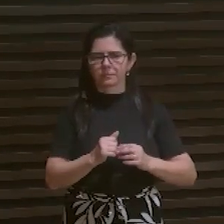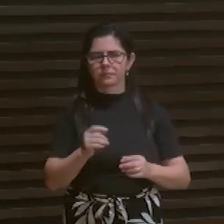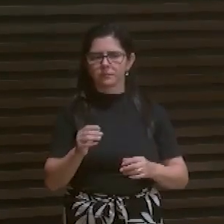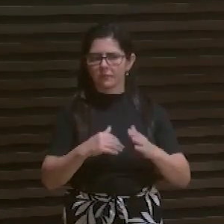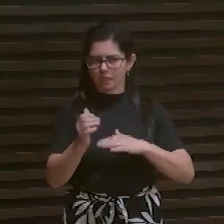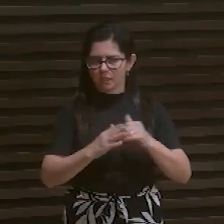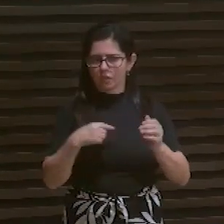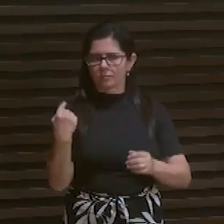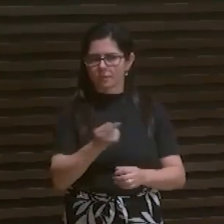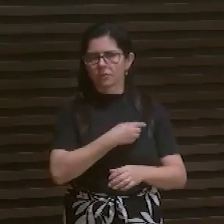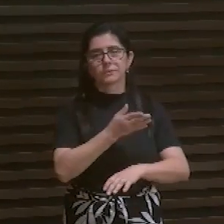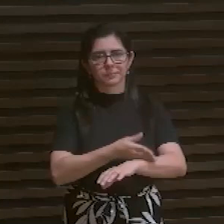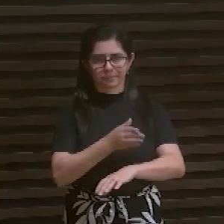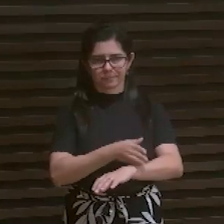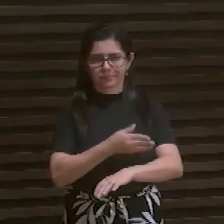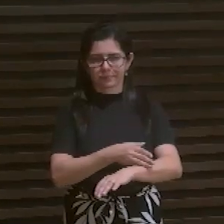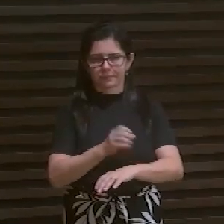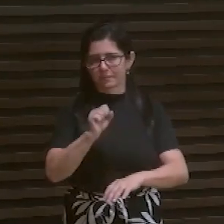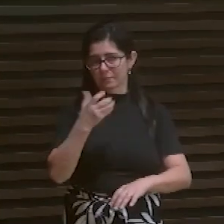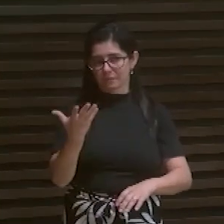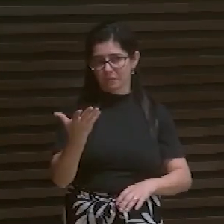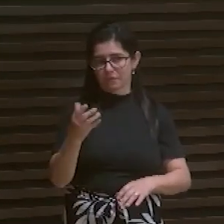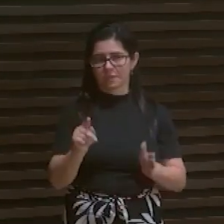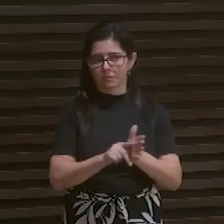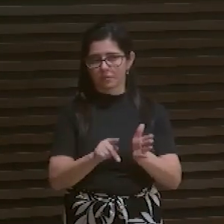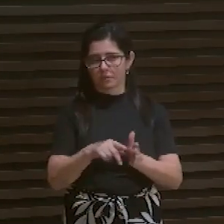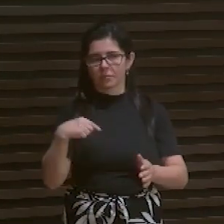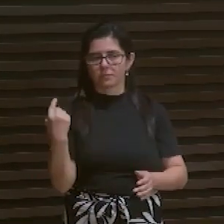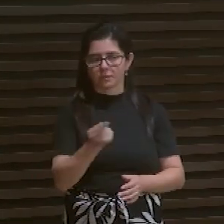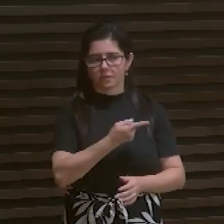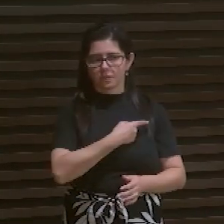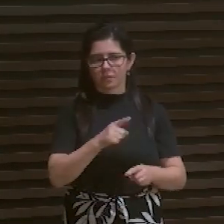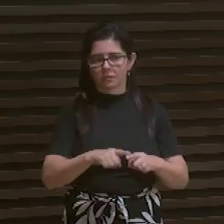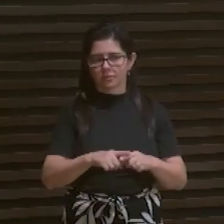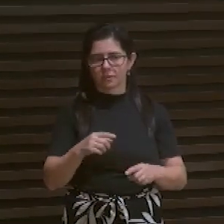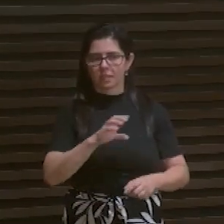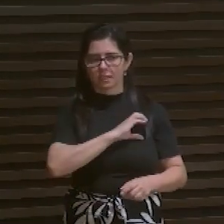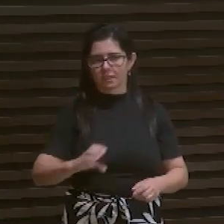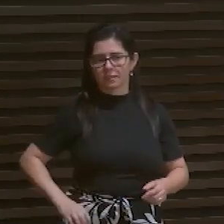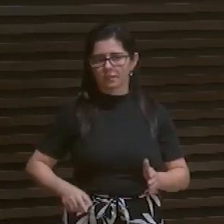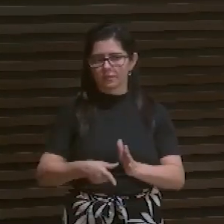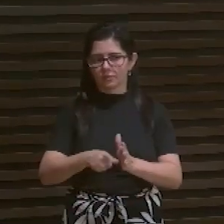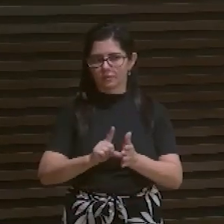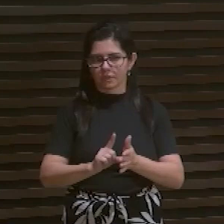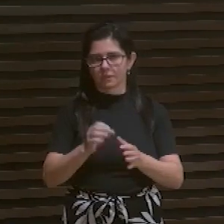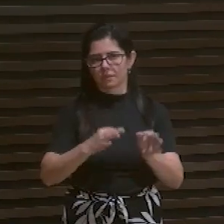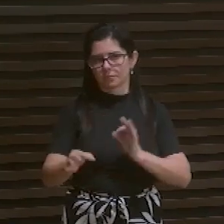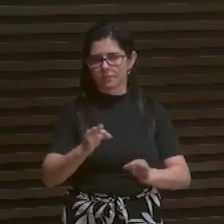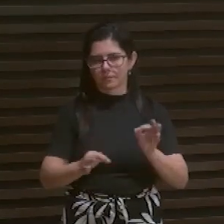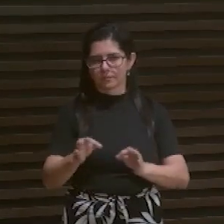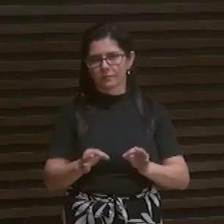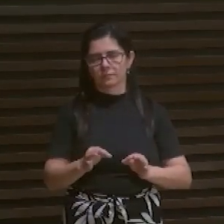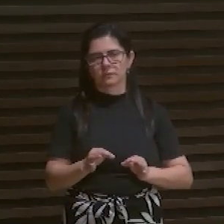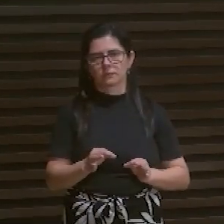considera boa, são nossas. Foi Cristo que preparou. Então, é para essas obras que nós somos chamados, né?